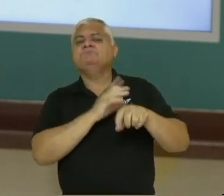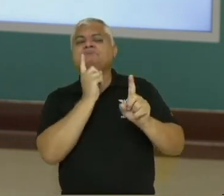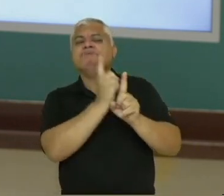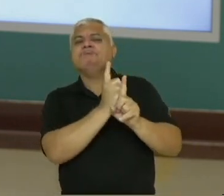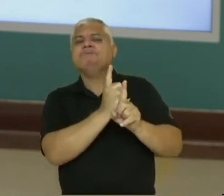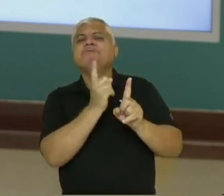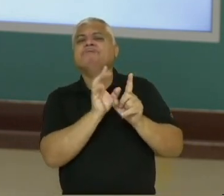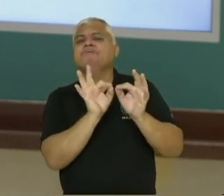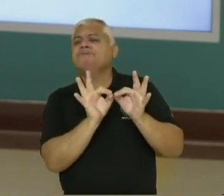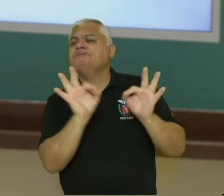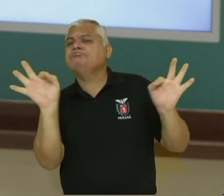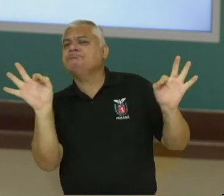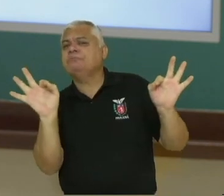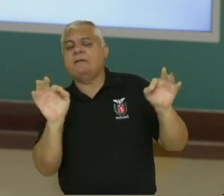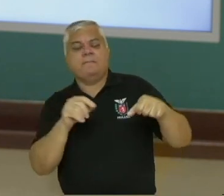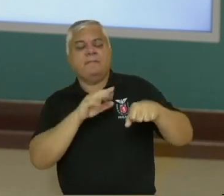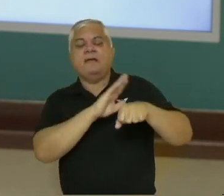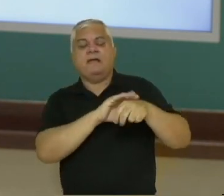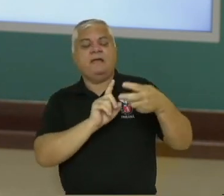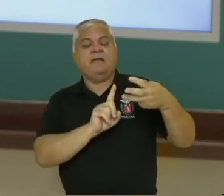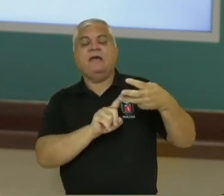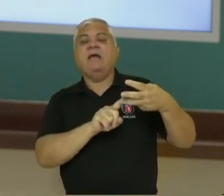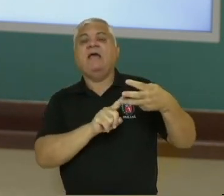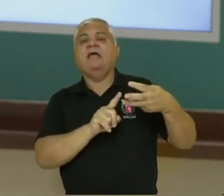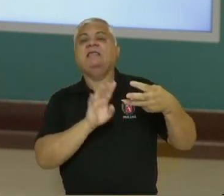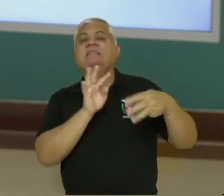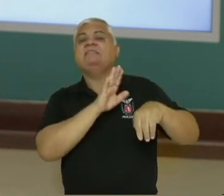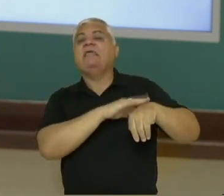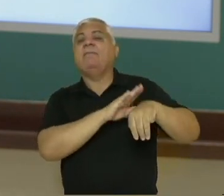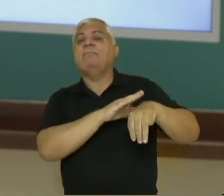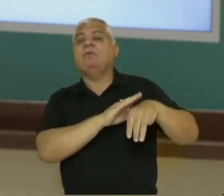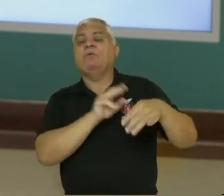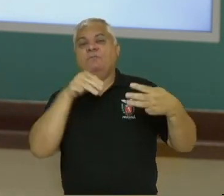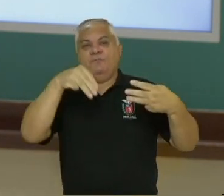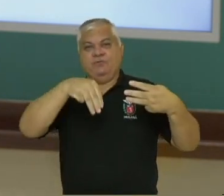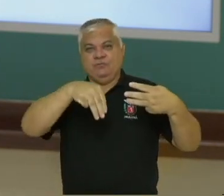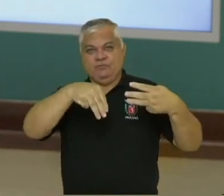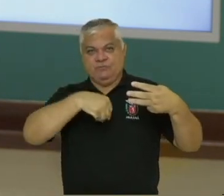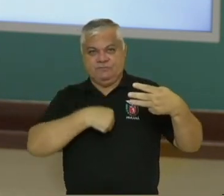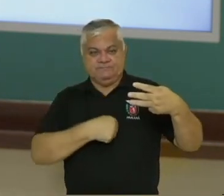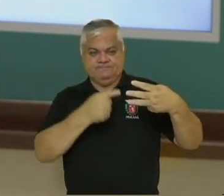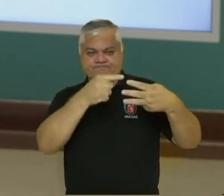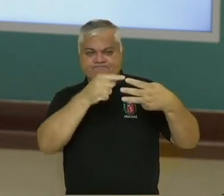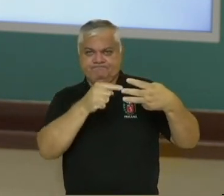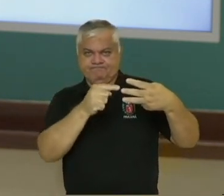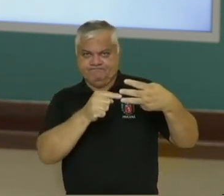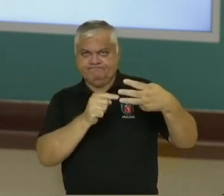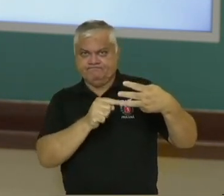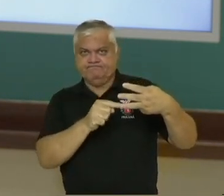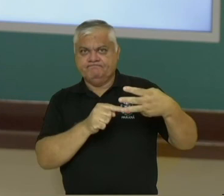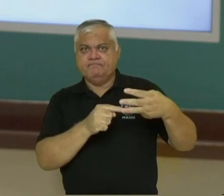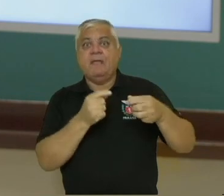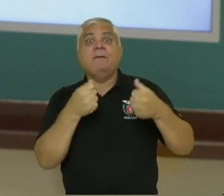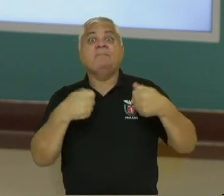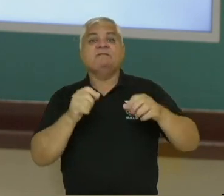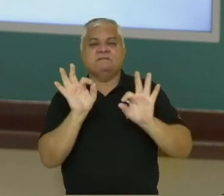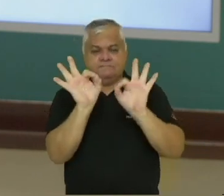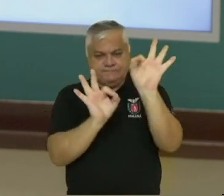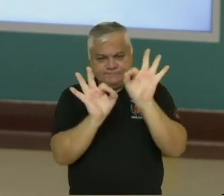deslocamento, e eu tenho tempo em minutos, certo? Então eu vou primeiro fazer aquele just,